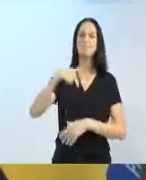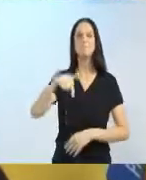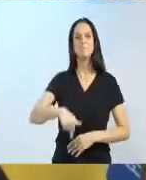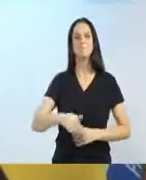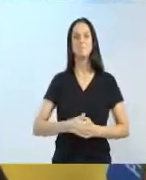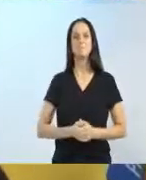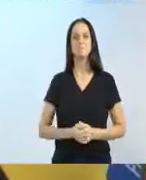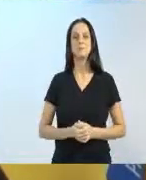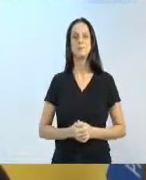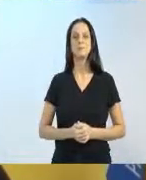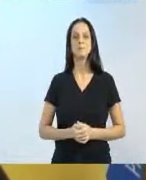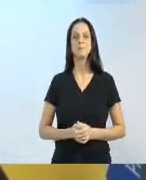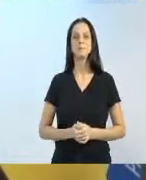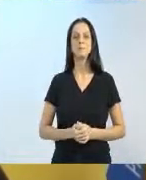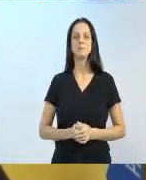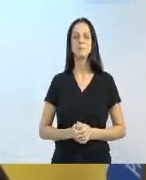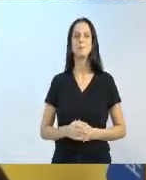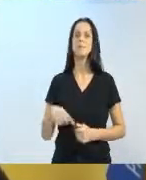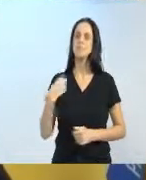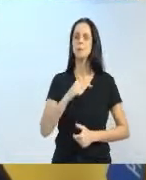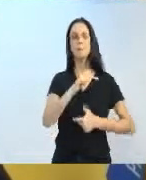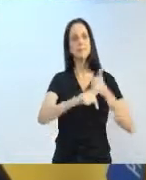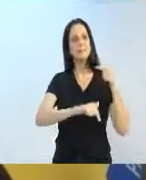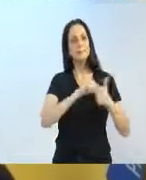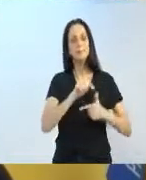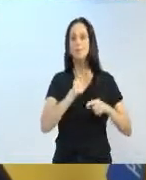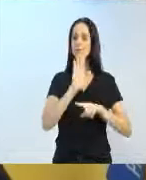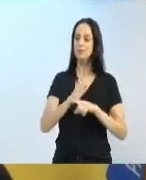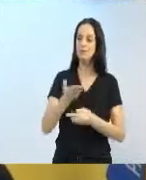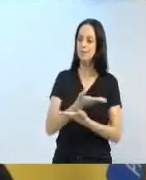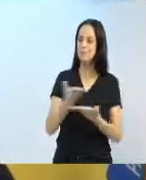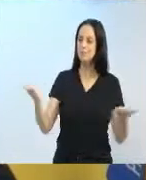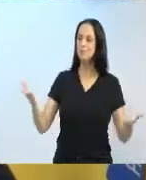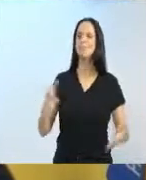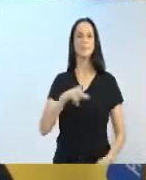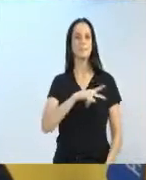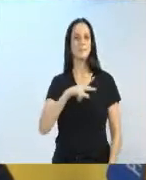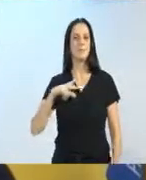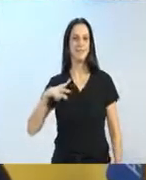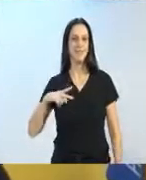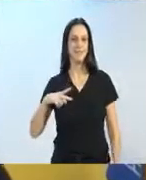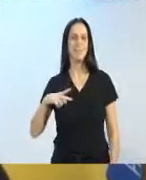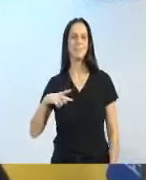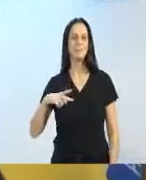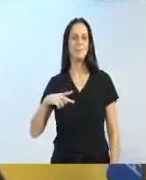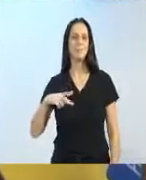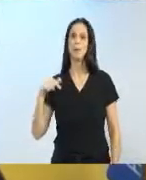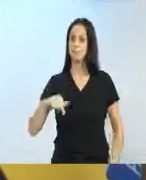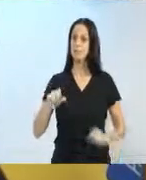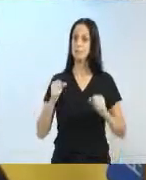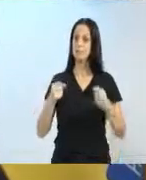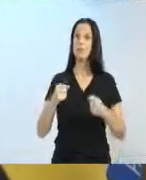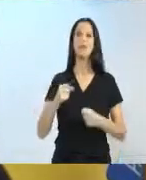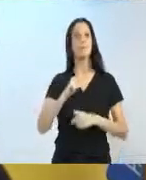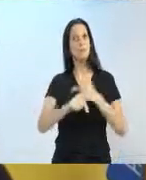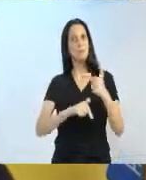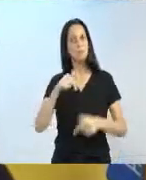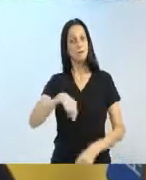por eles que nós trabalhamos e para eles que a gente vive. A gente vive por Blumenau e pelos pacientes, isso